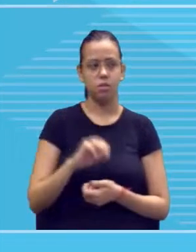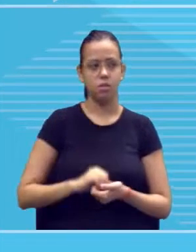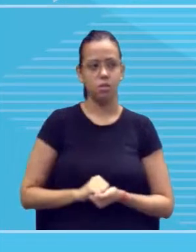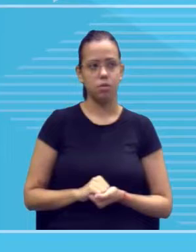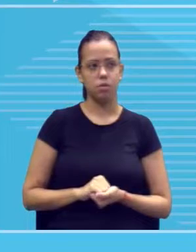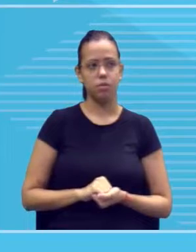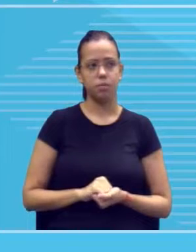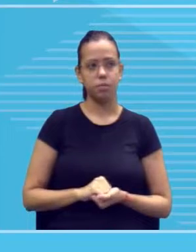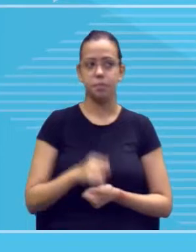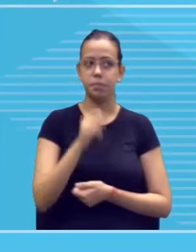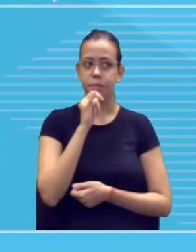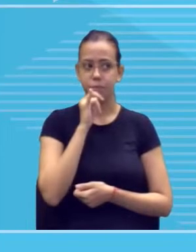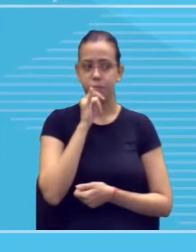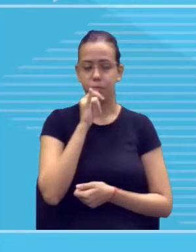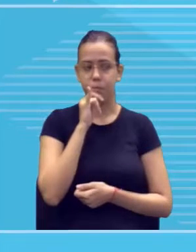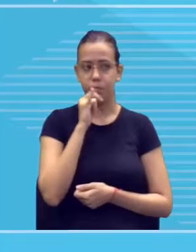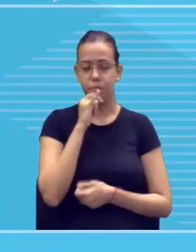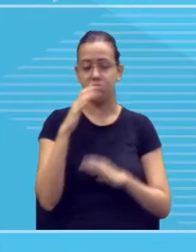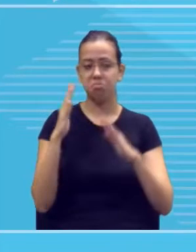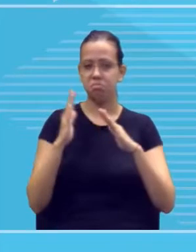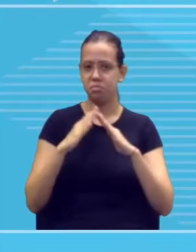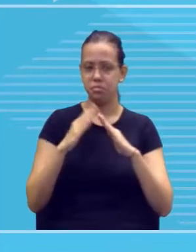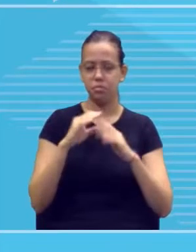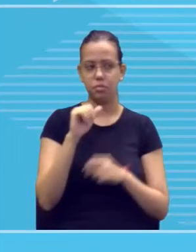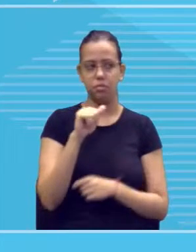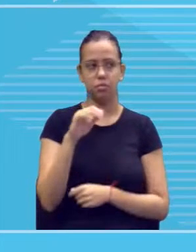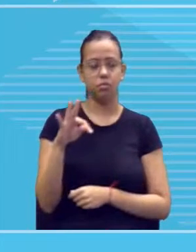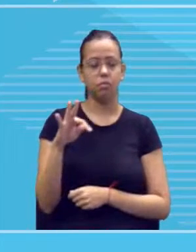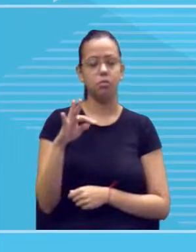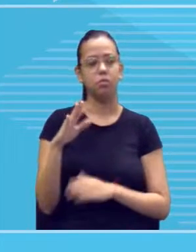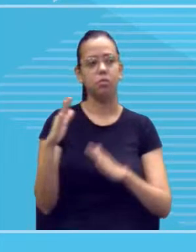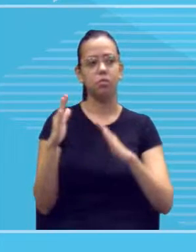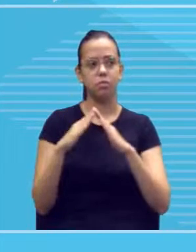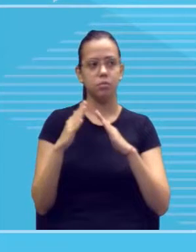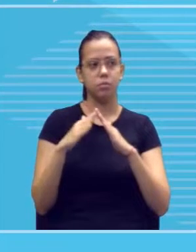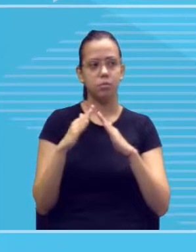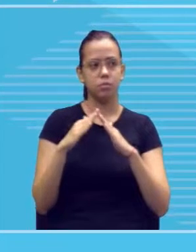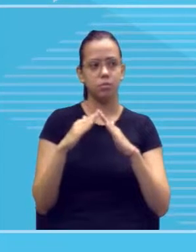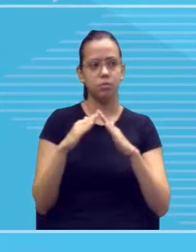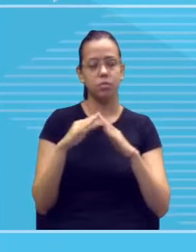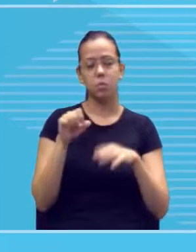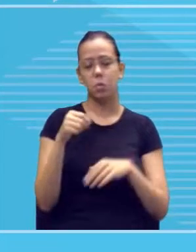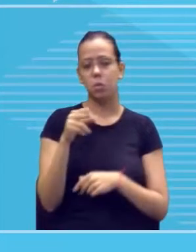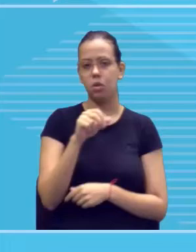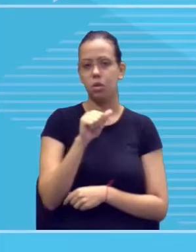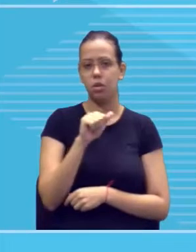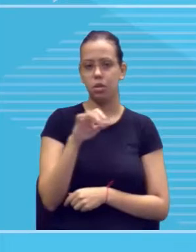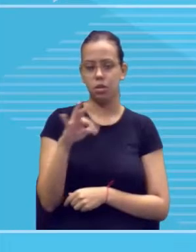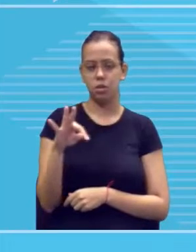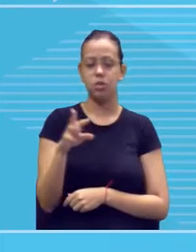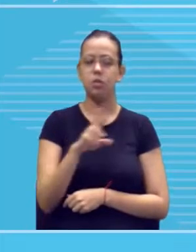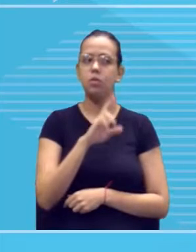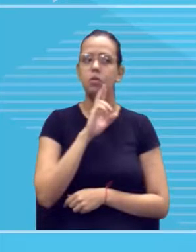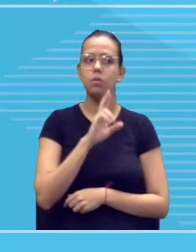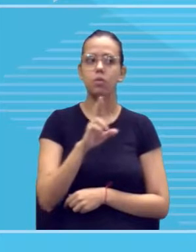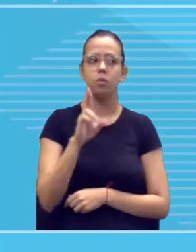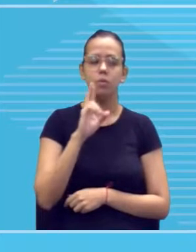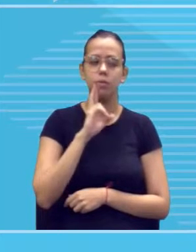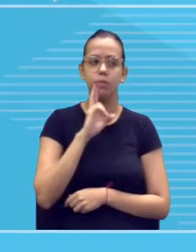At home na minha casa é onde e um restaurante